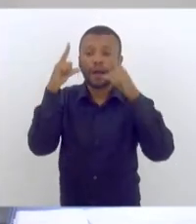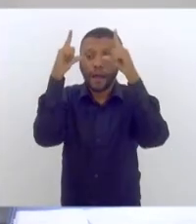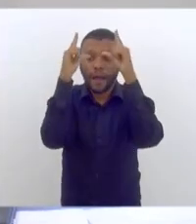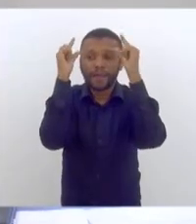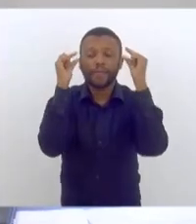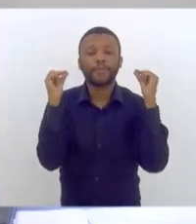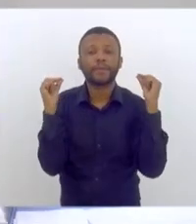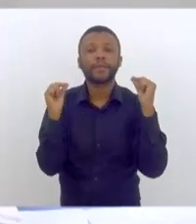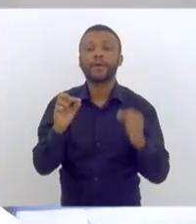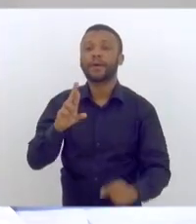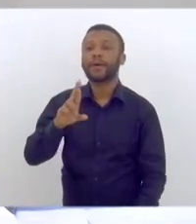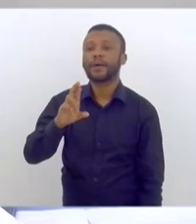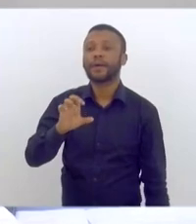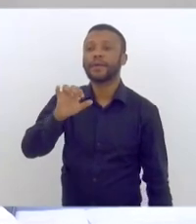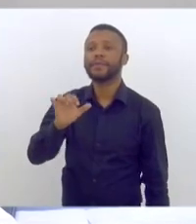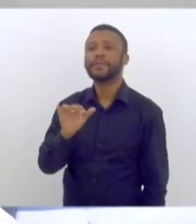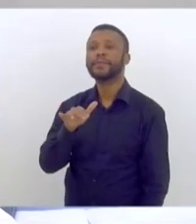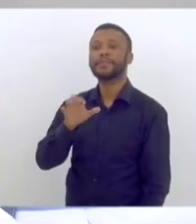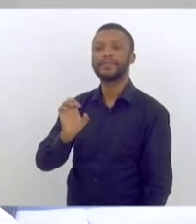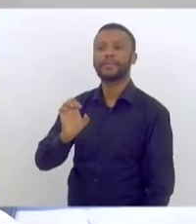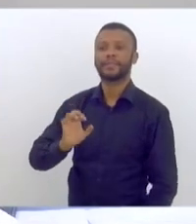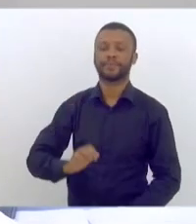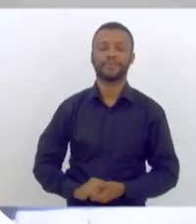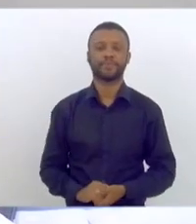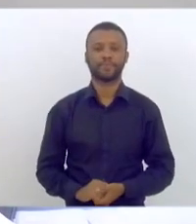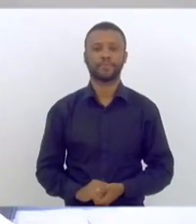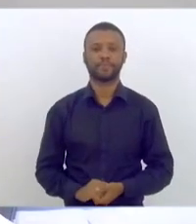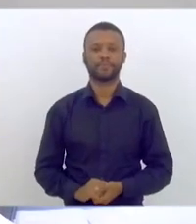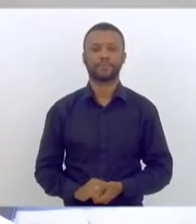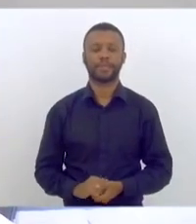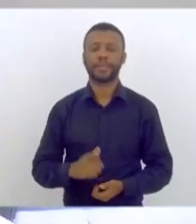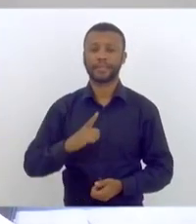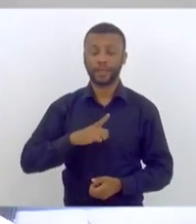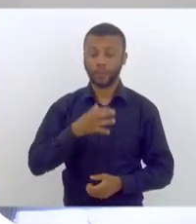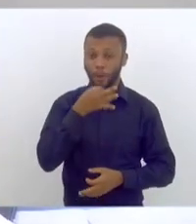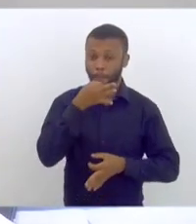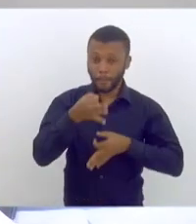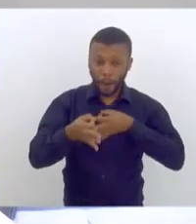Rejane num total